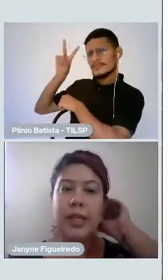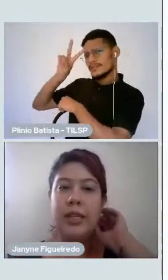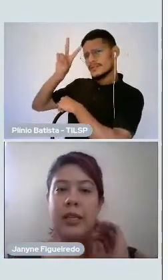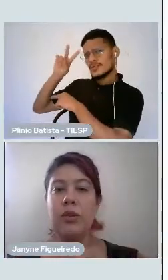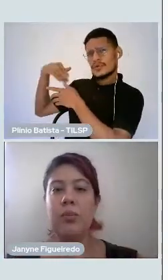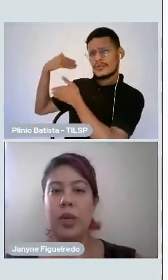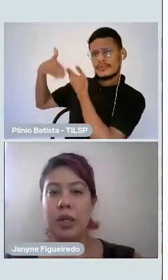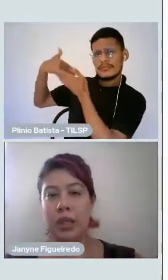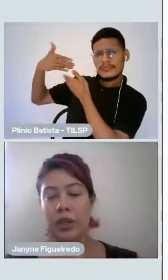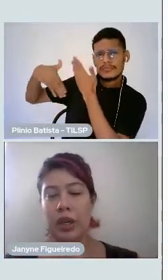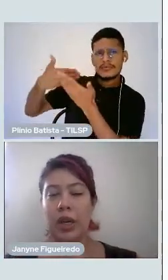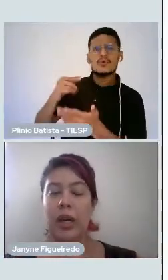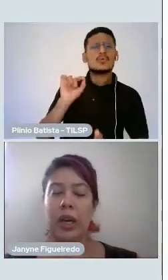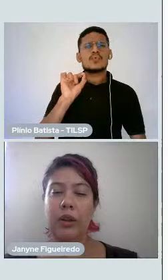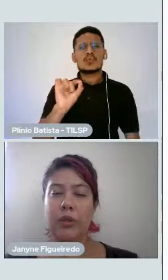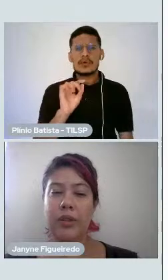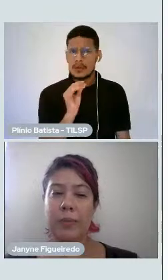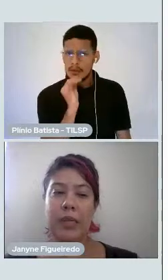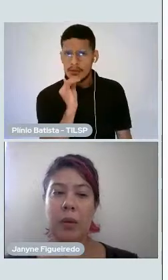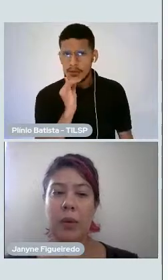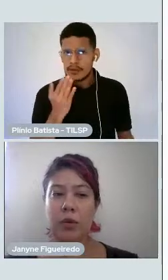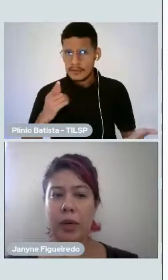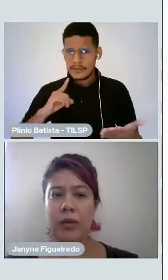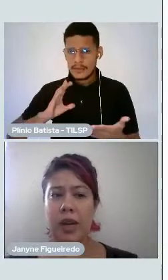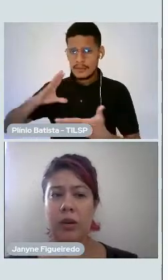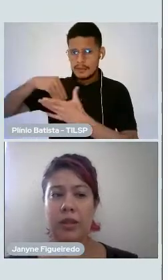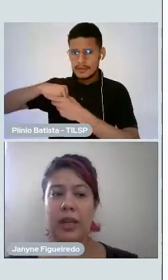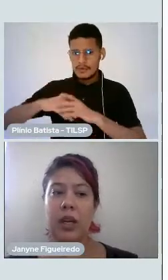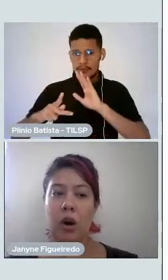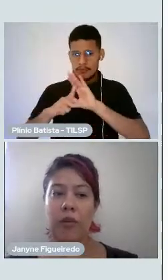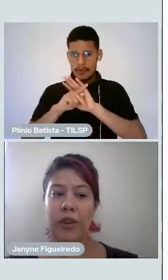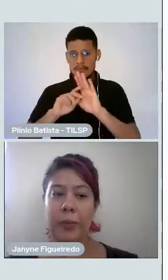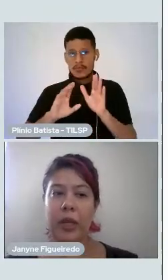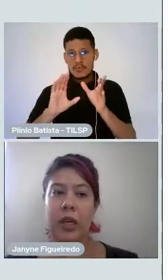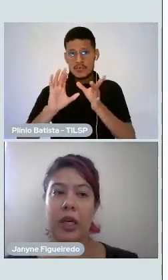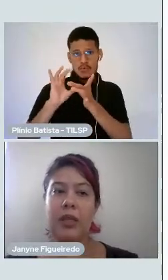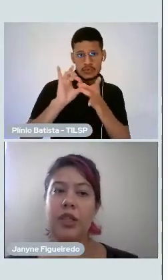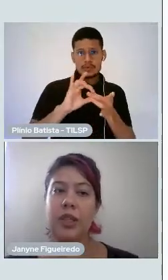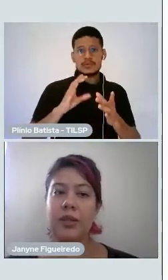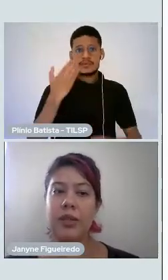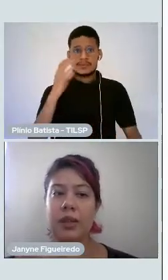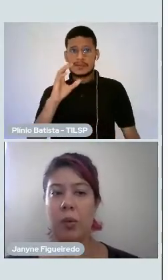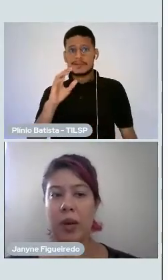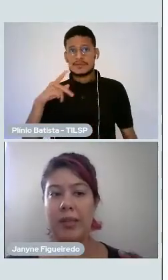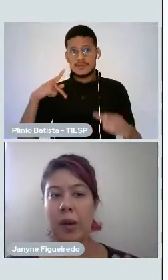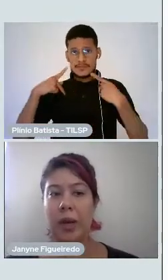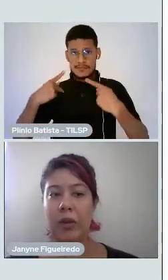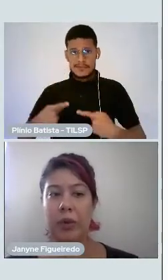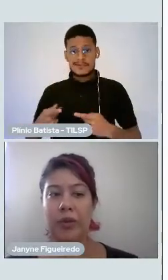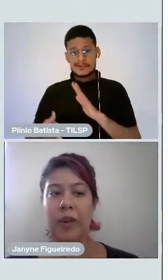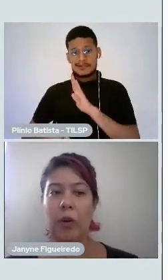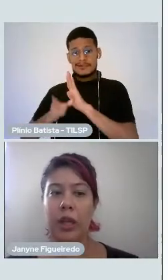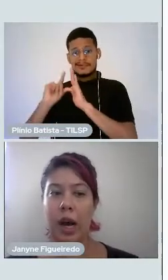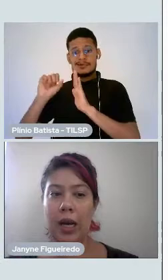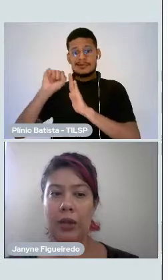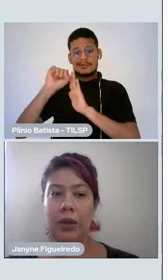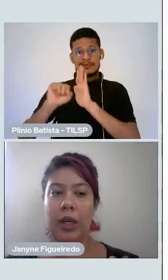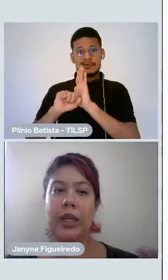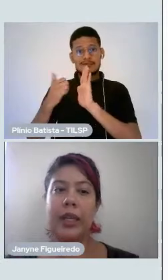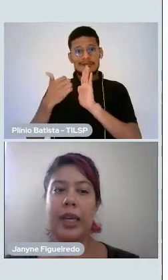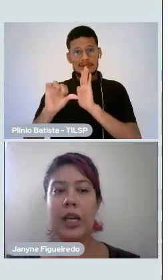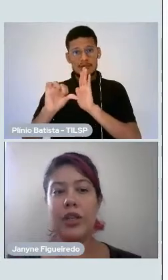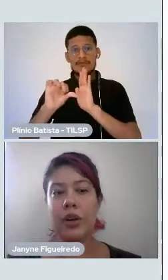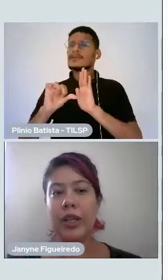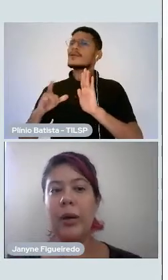contexto das ciências humanas mais ou menos pelo século XIX. Antes disso, se tinha um pensamento muito